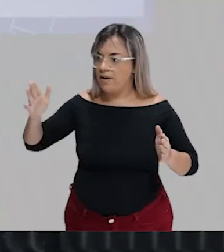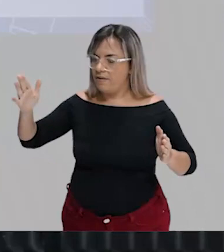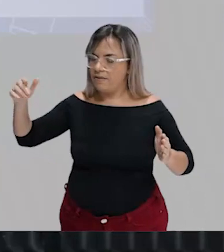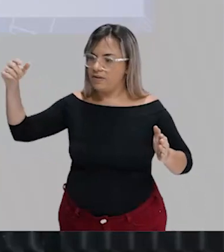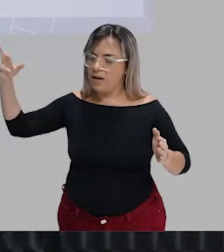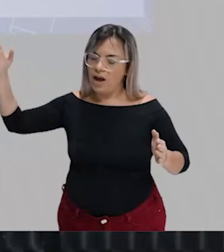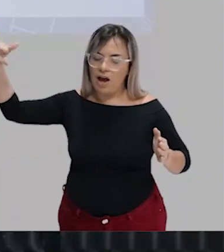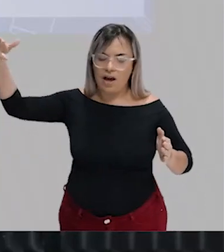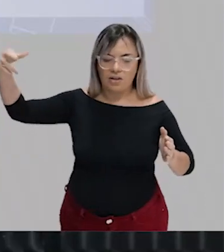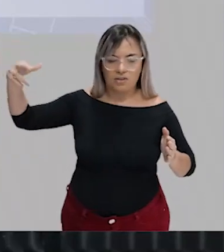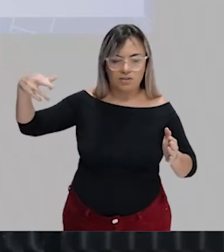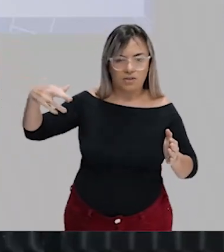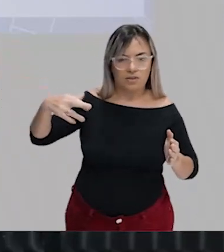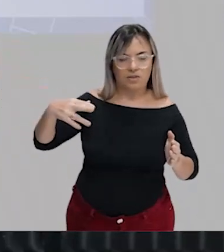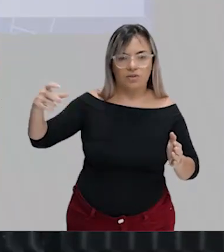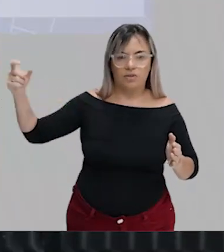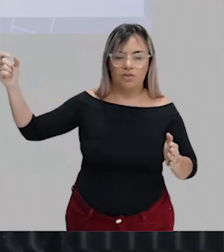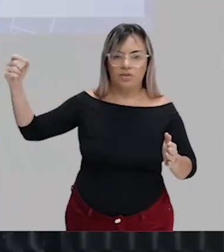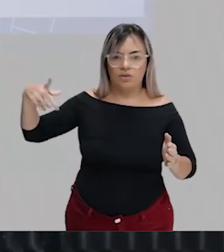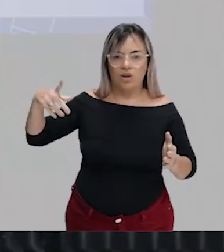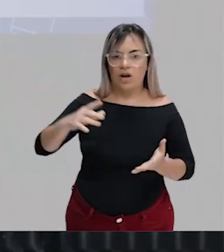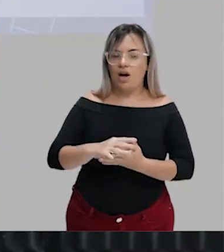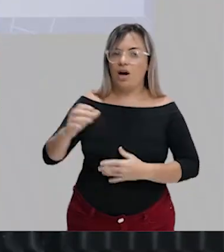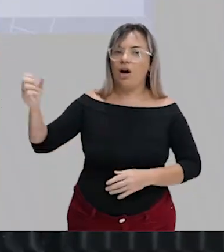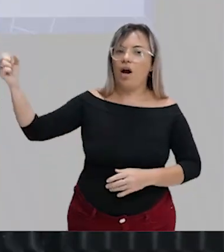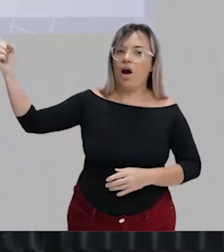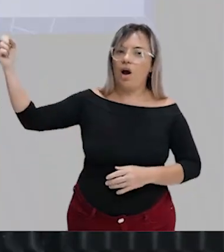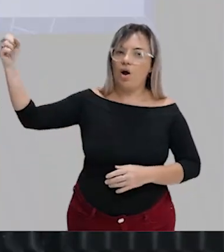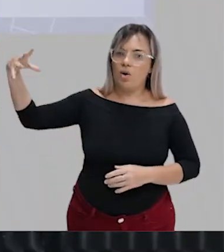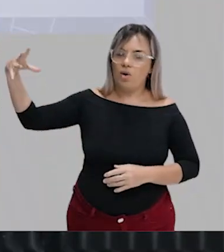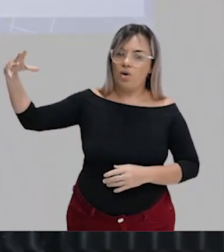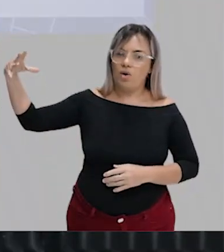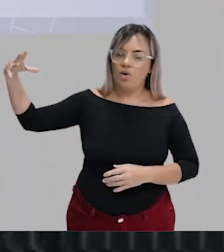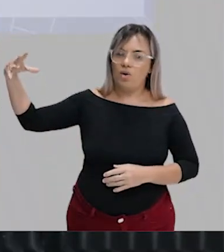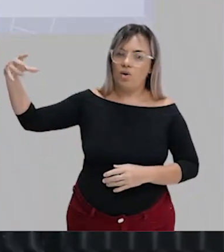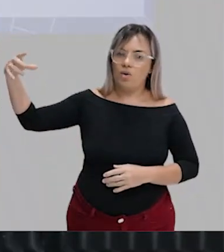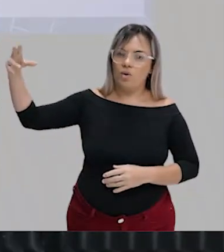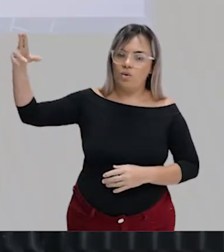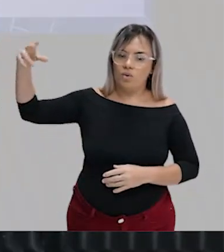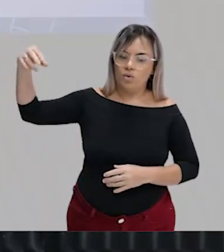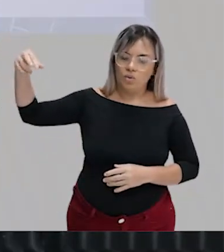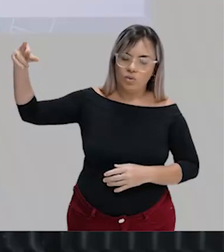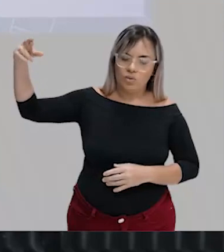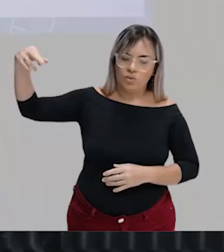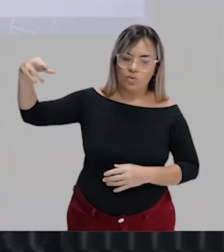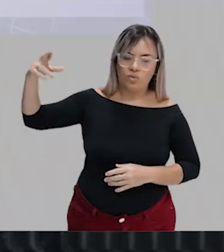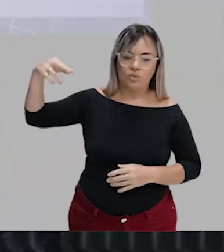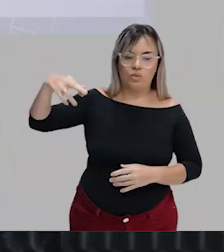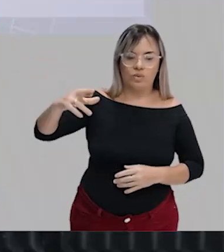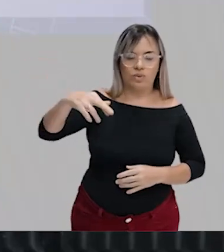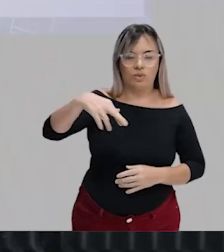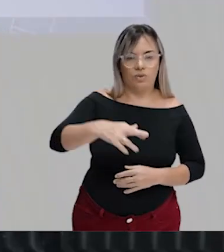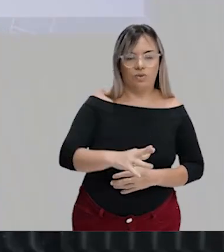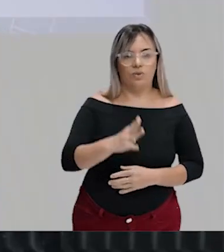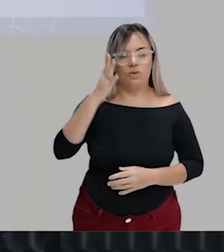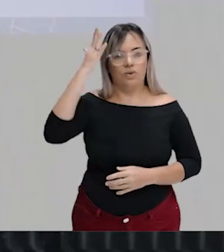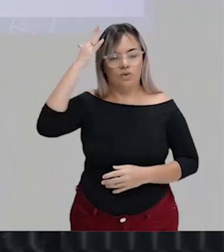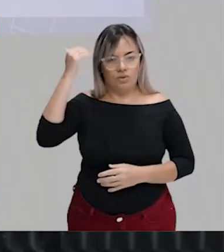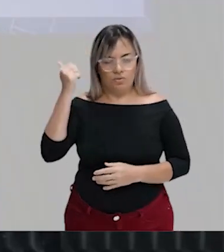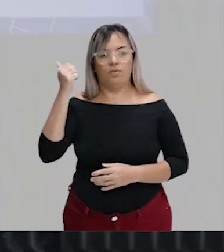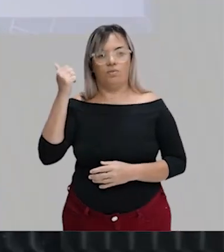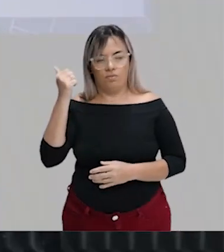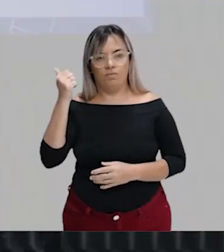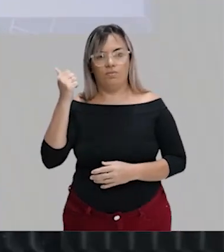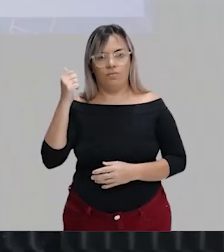onda. Ok? A luz ela é uma onda. Vamos ter esse tratamento da luz como onda aqui nesse momento. Nós sabemos que a luz tem um